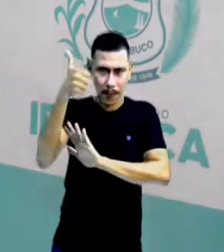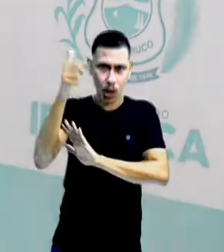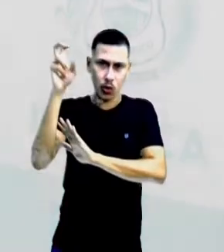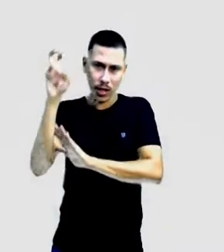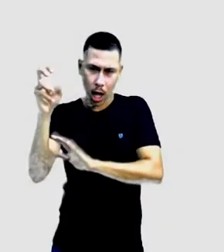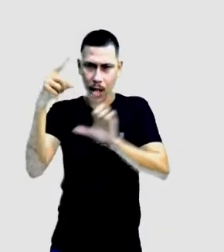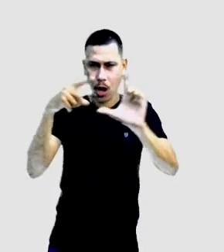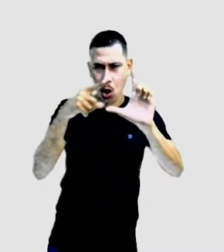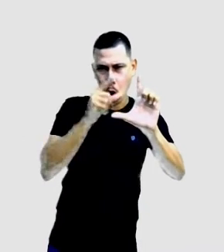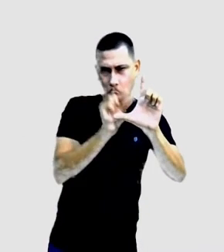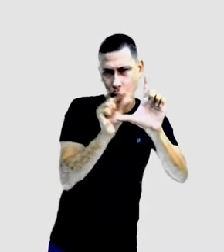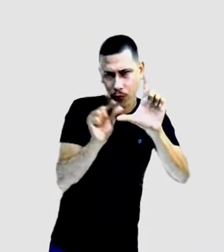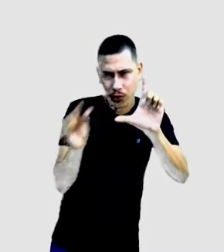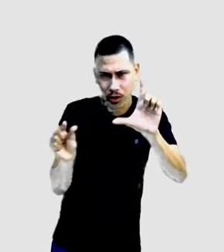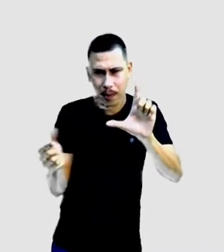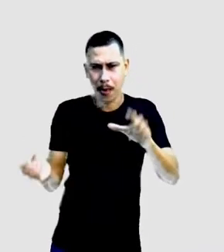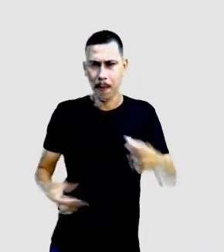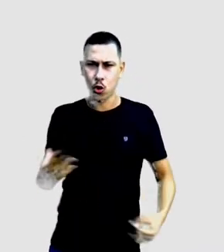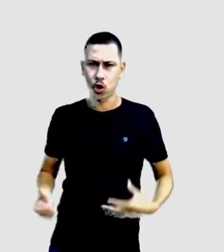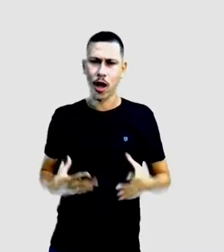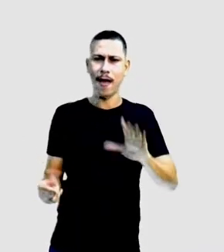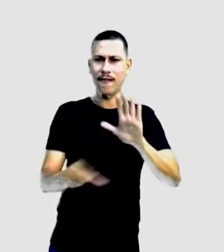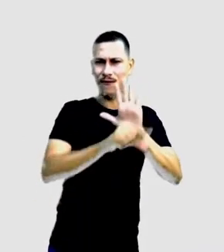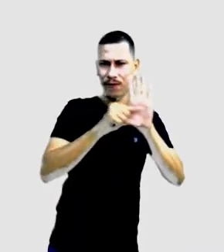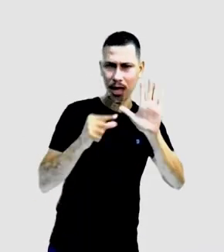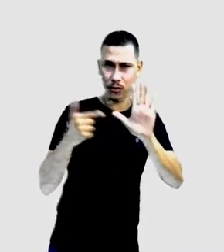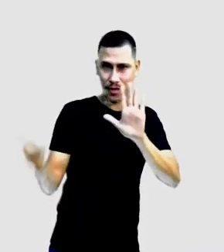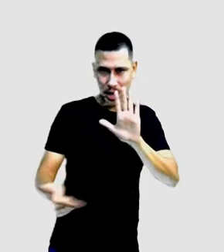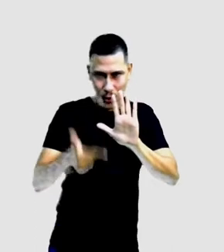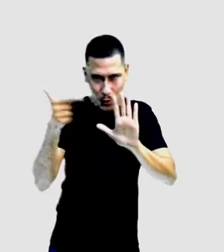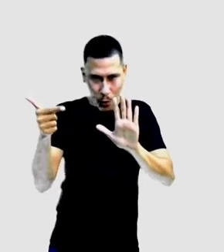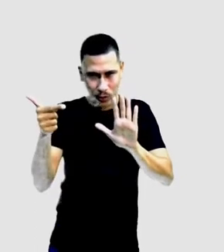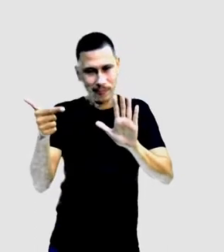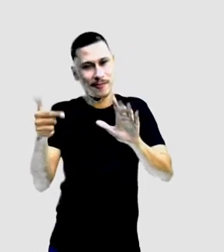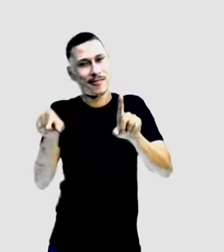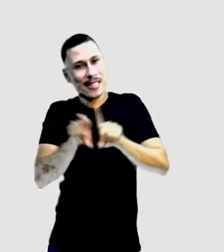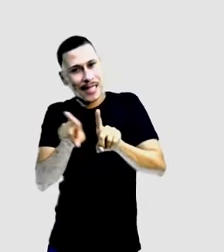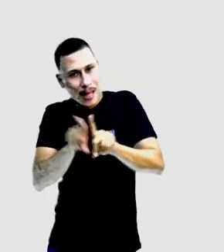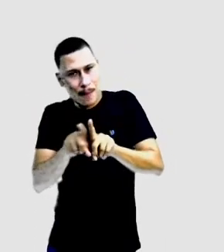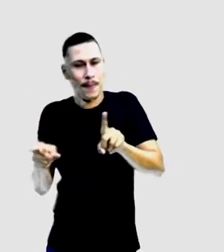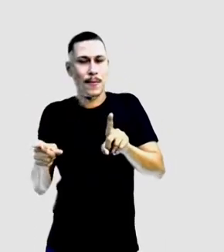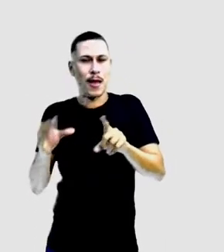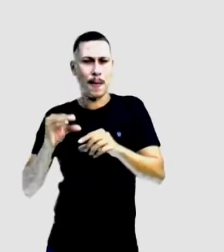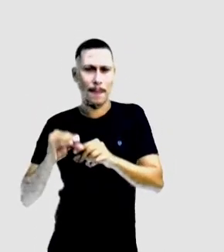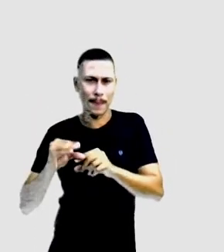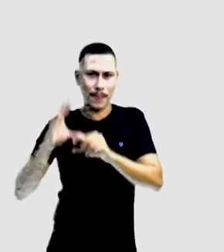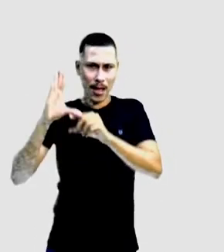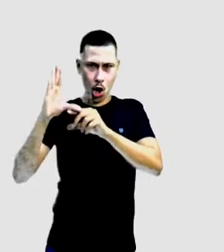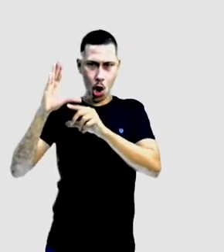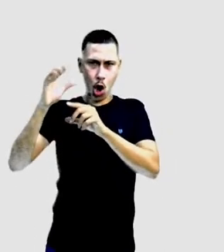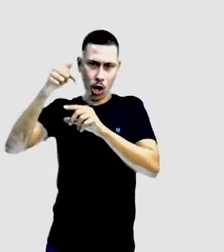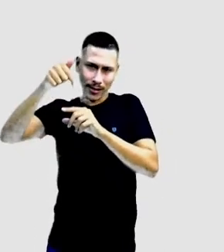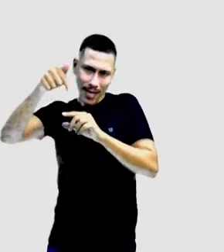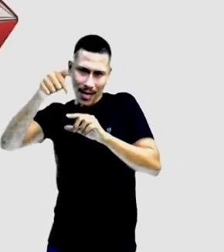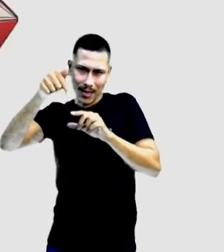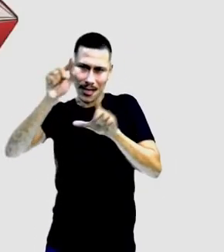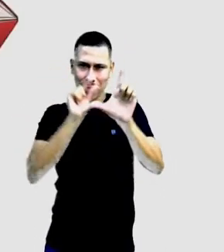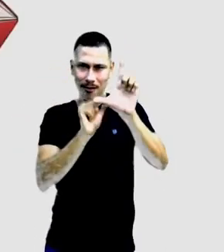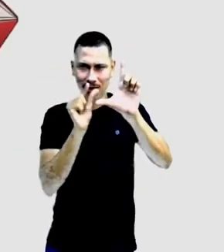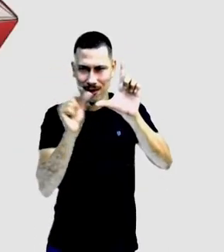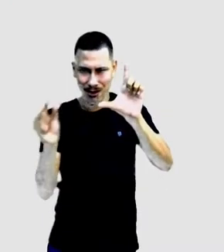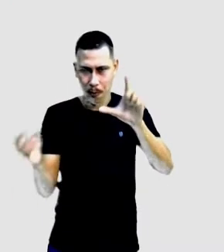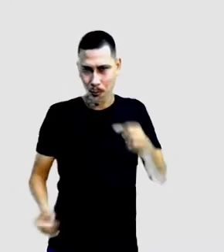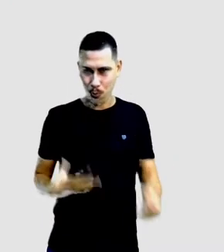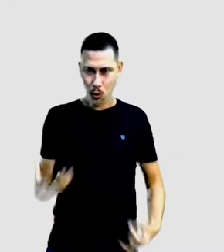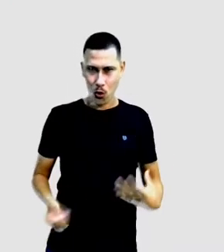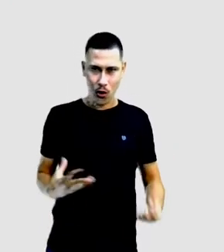5 sílabas poéticas e o segundo verso aí com redondilho maior com 7 sílabas